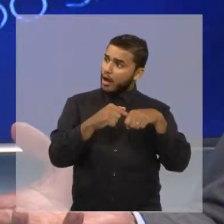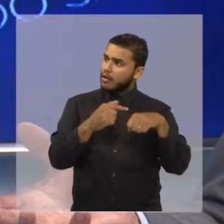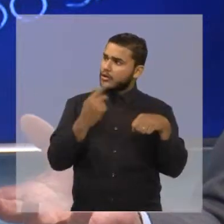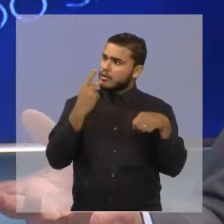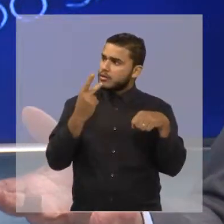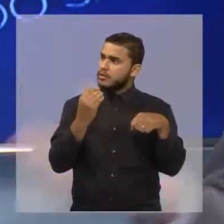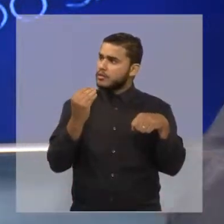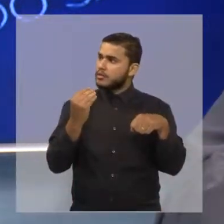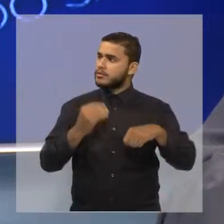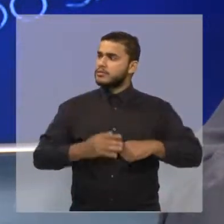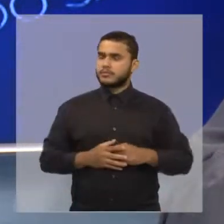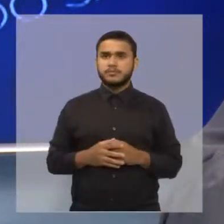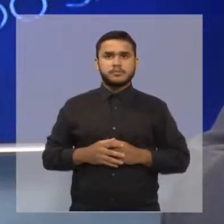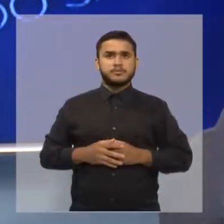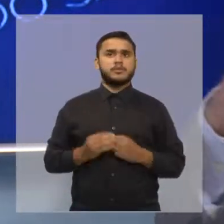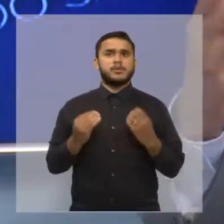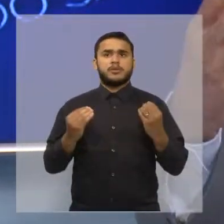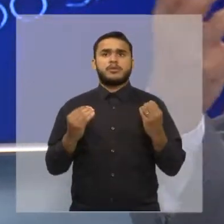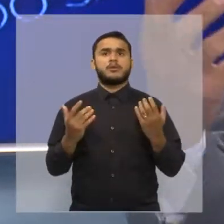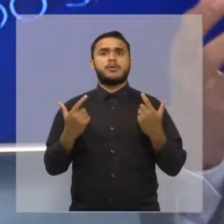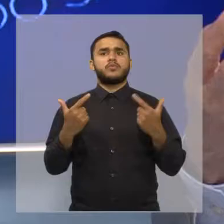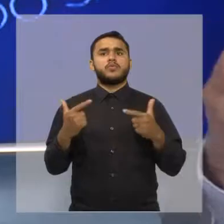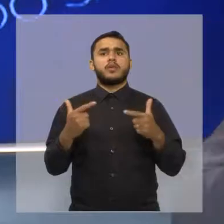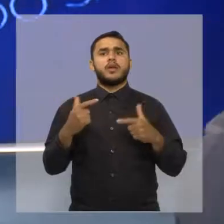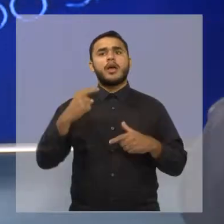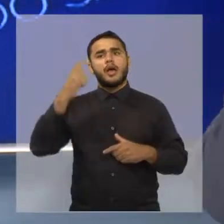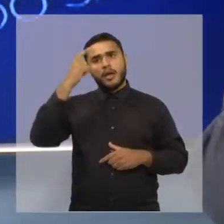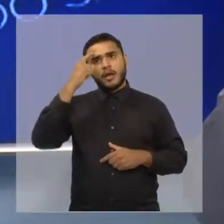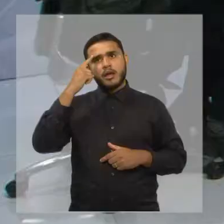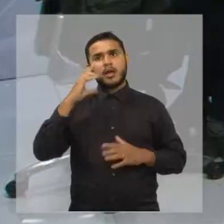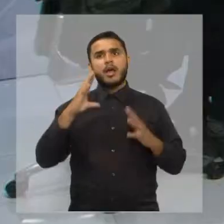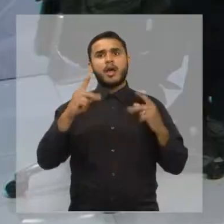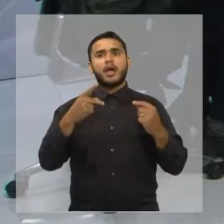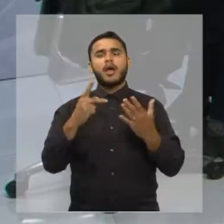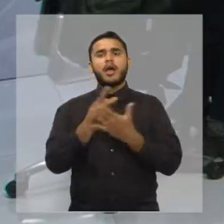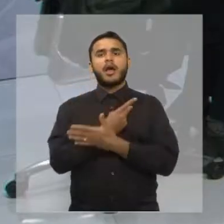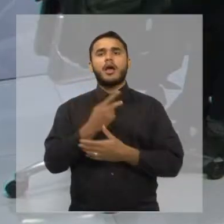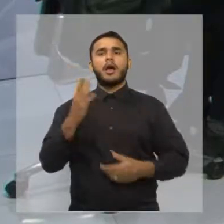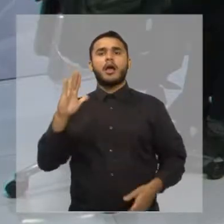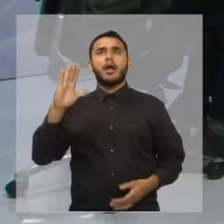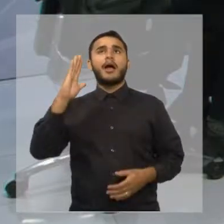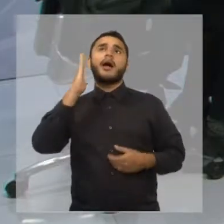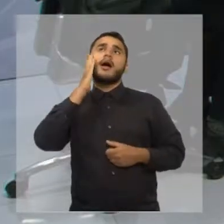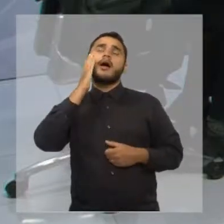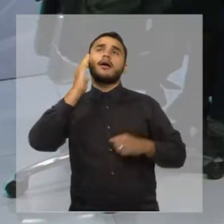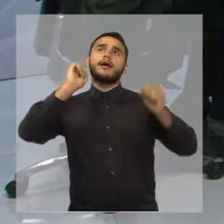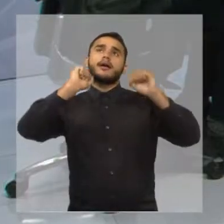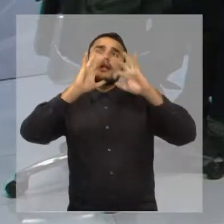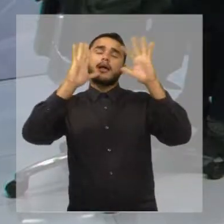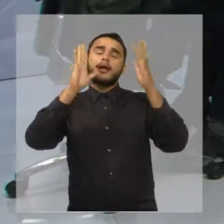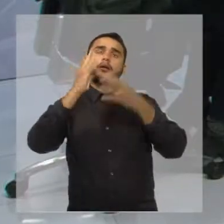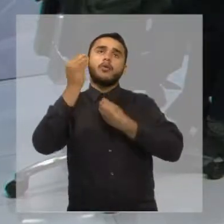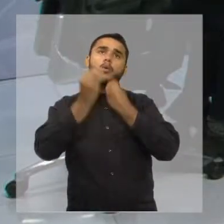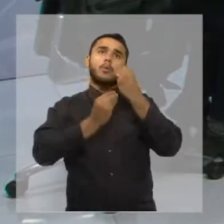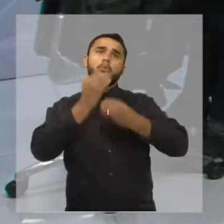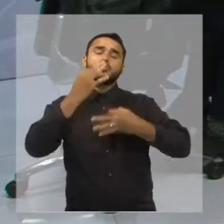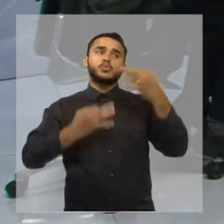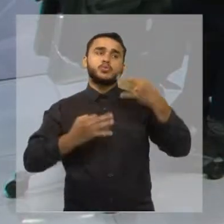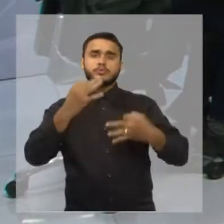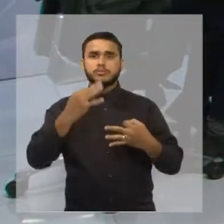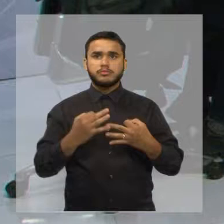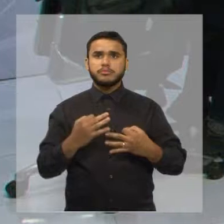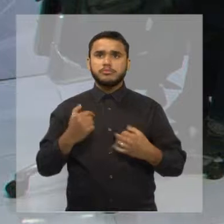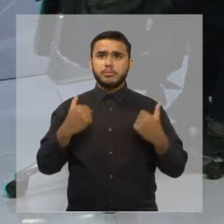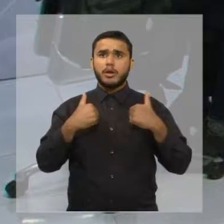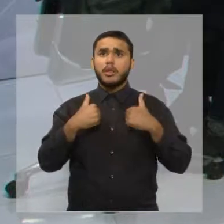Magna. Aqui não dependeu de subjetividades, de hermenêutica, de interpretação para caracterizar ou não abuso. Aqui foi